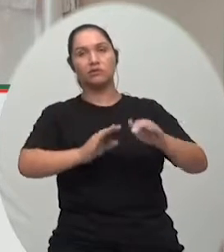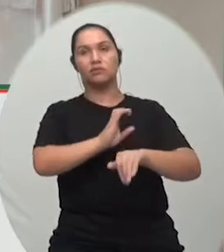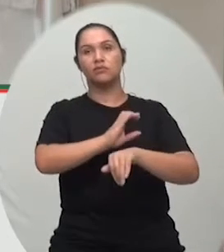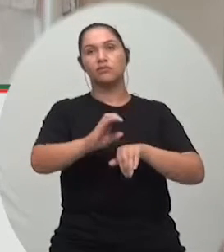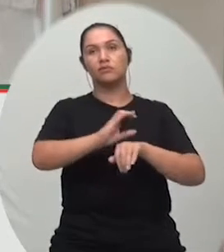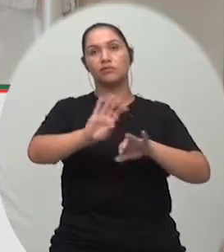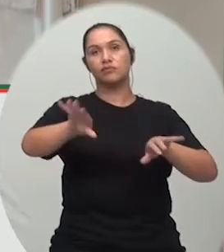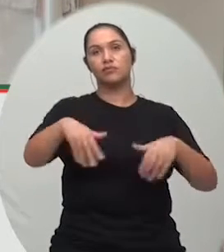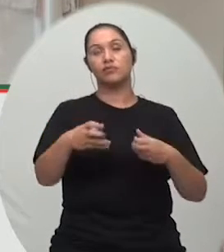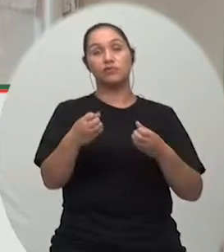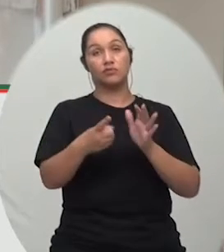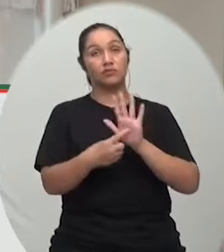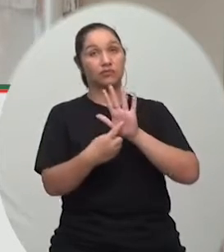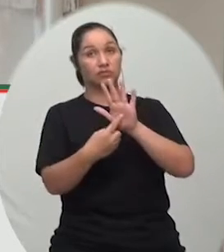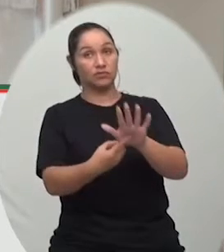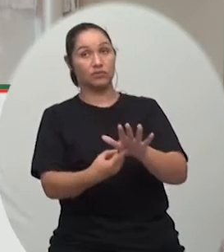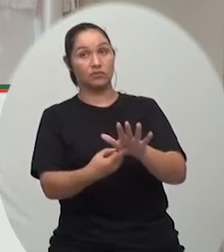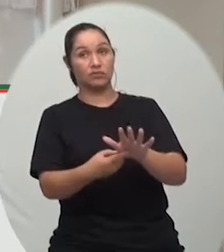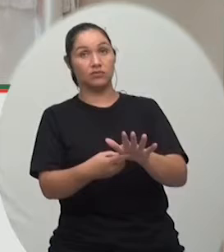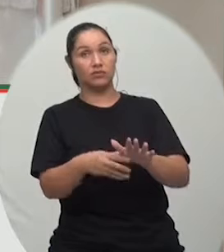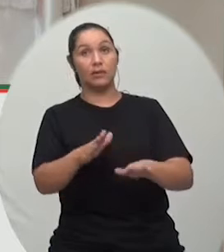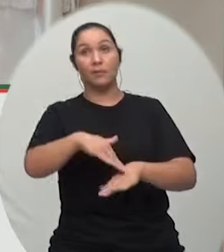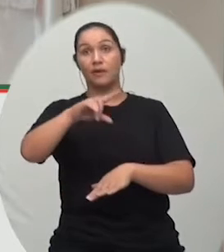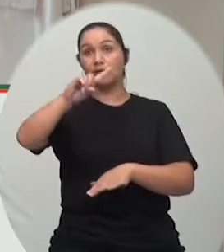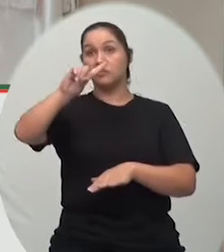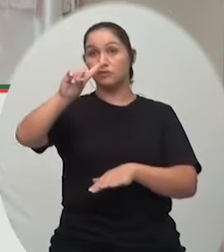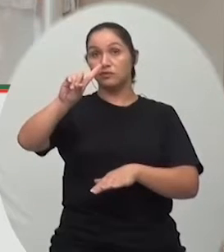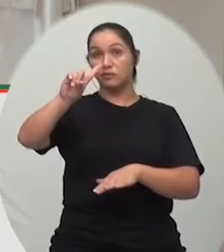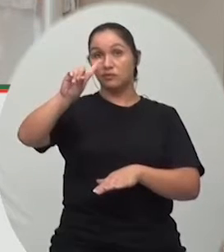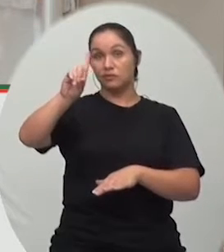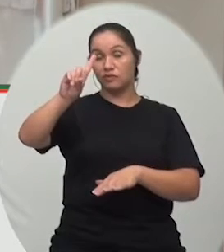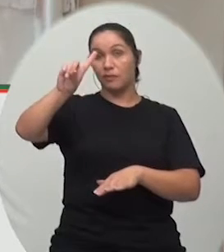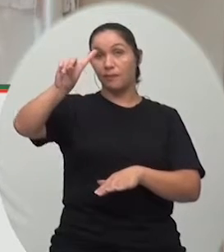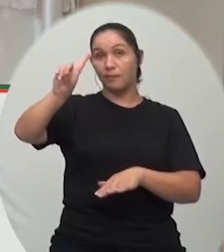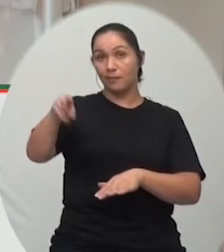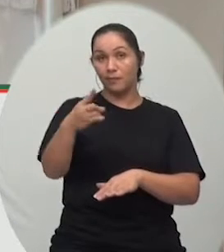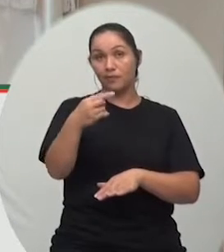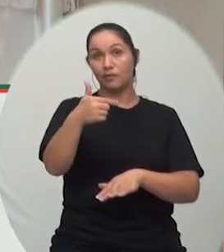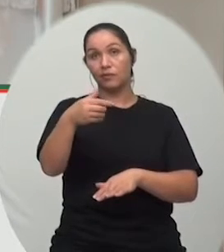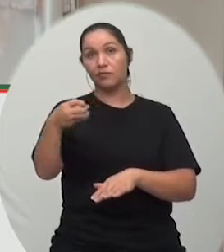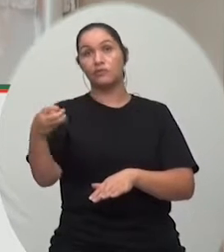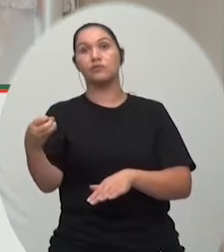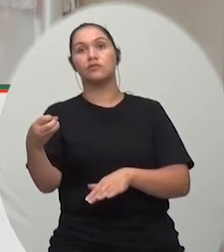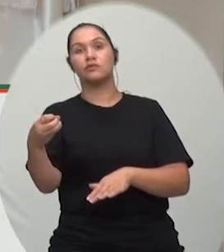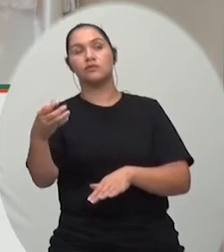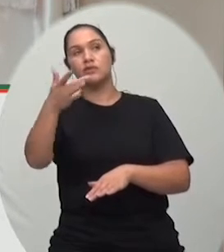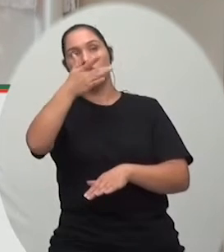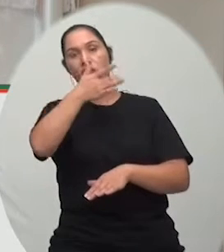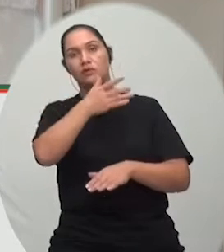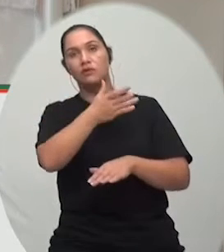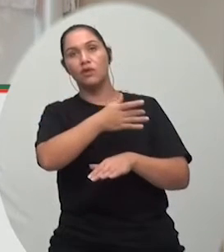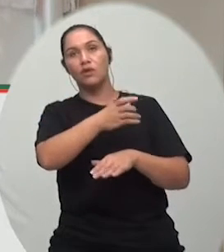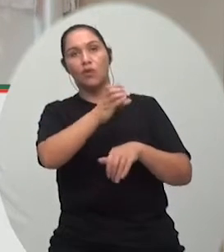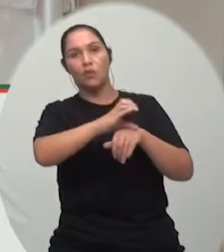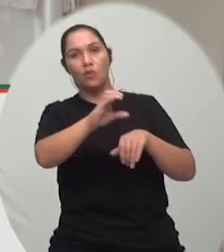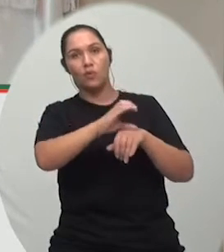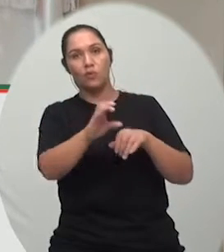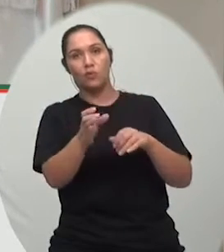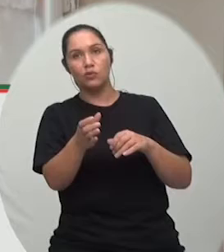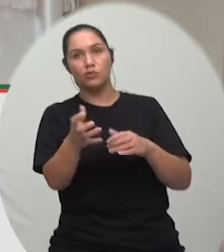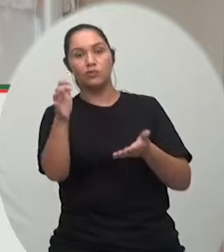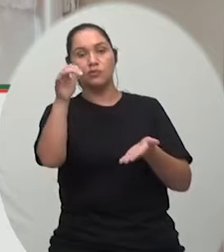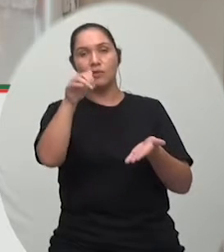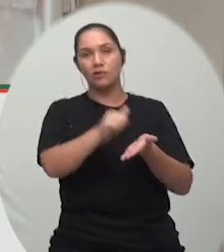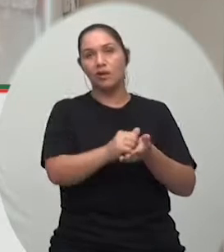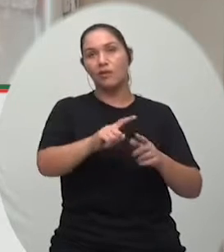de 1.200 cursos inscritos, né? E só 161 receberam esse selo da OAB